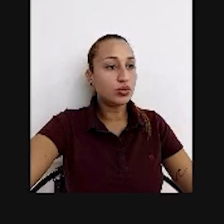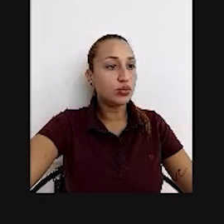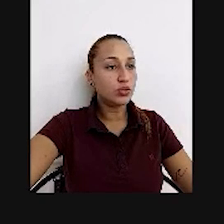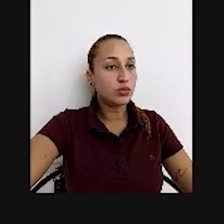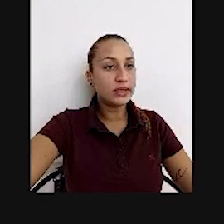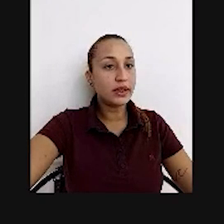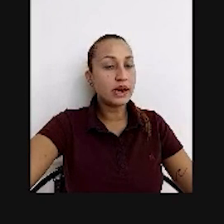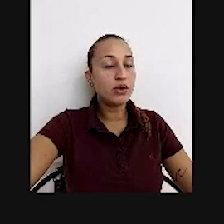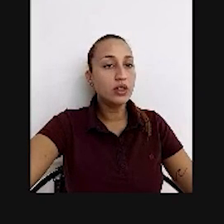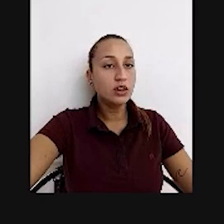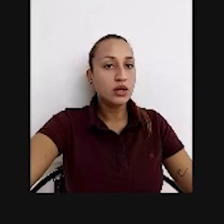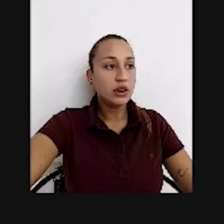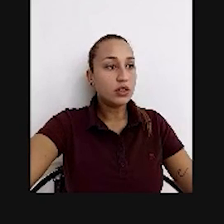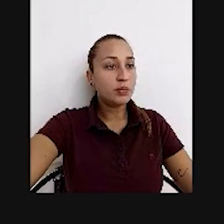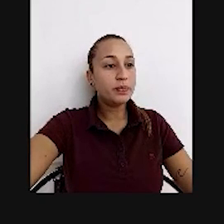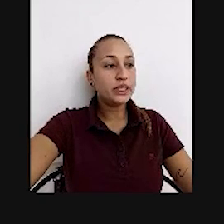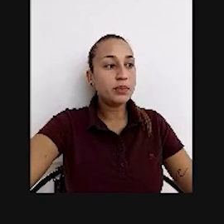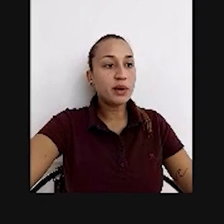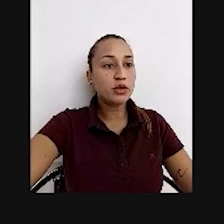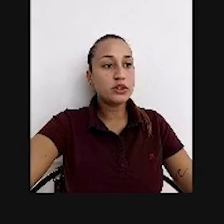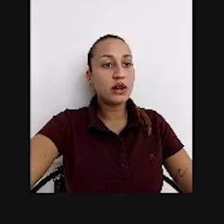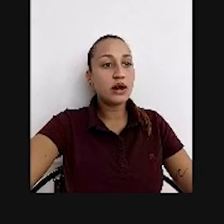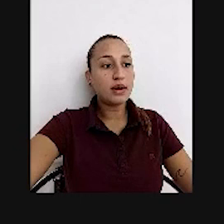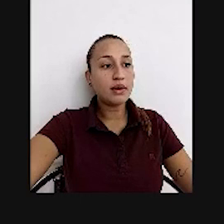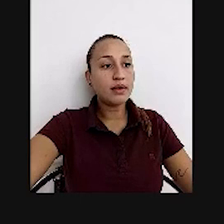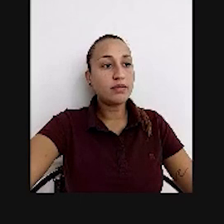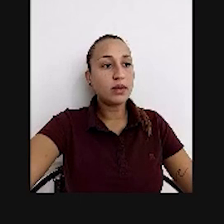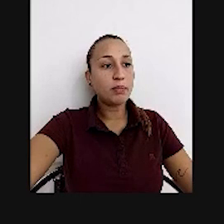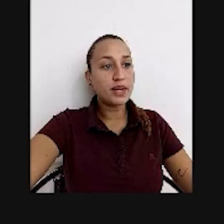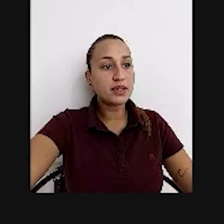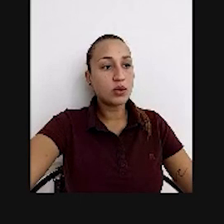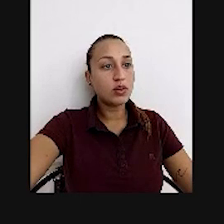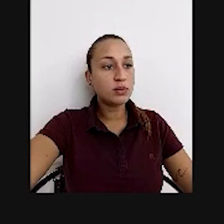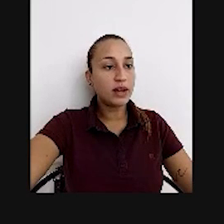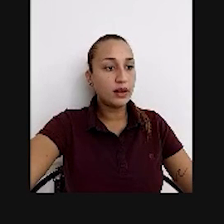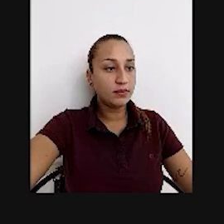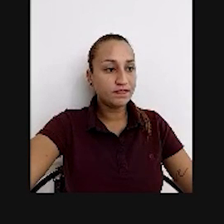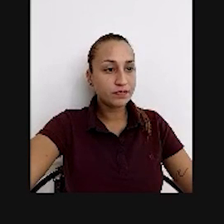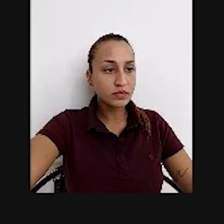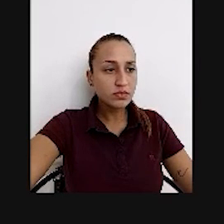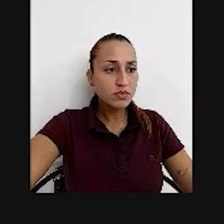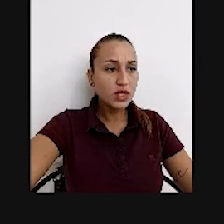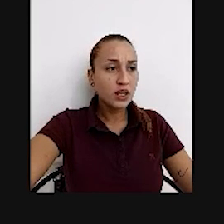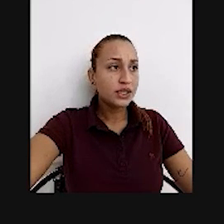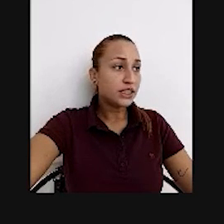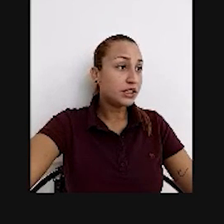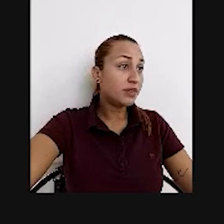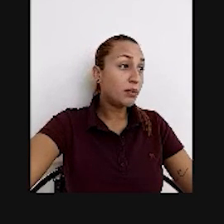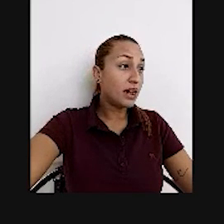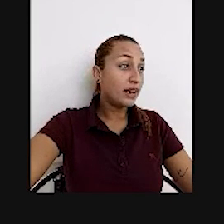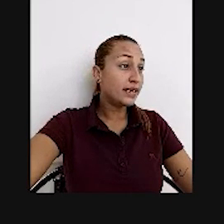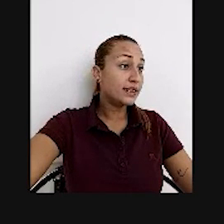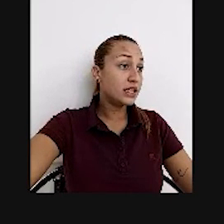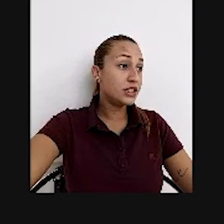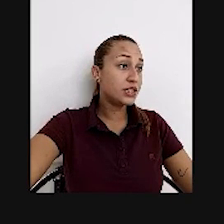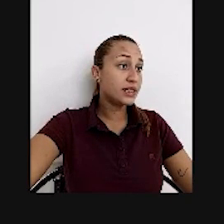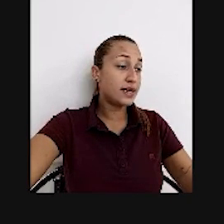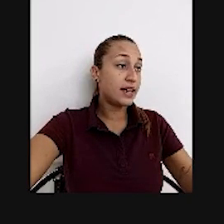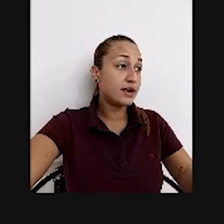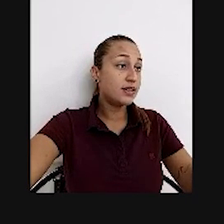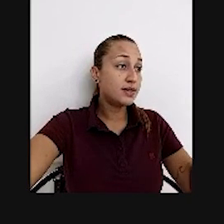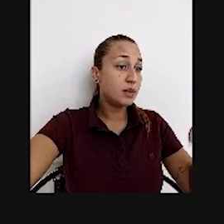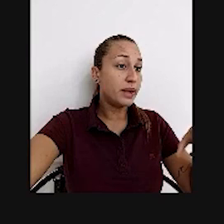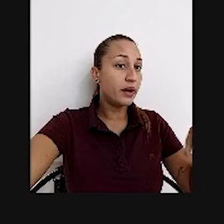edges do material. Agora eu pedi para mostrar a peça com a malha. E a gente vê a malha. E se a